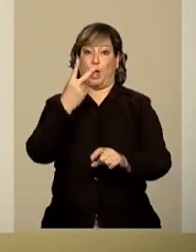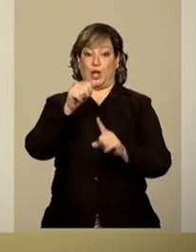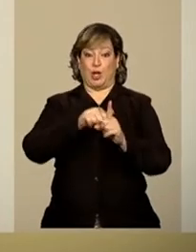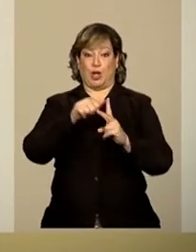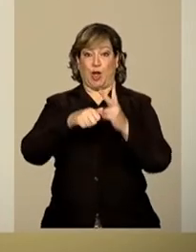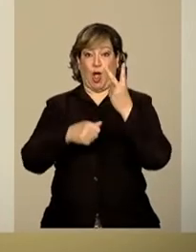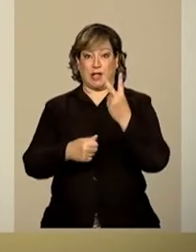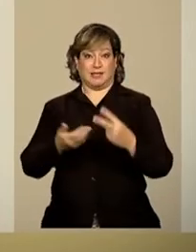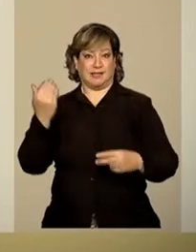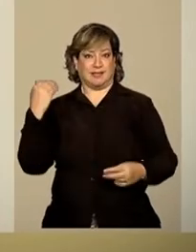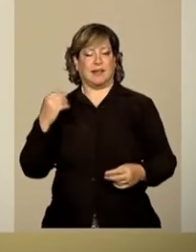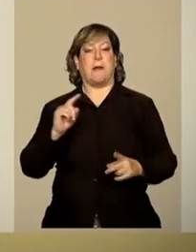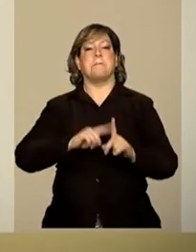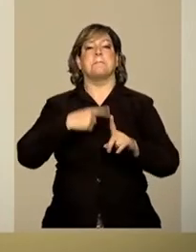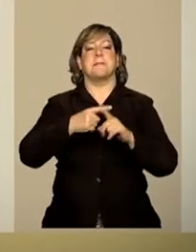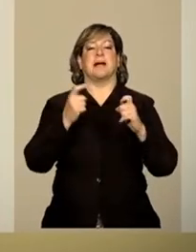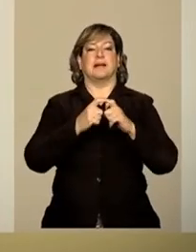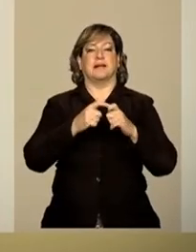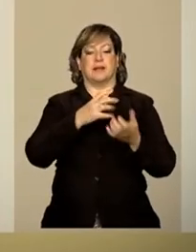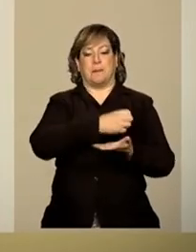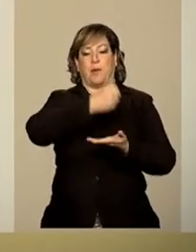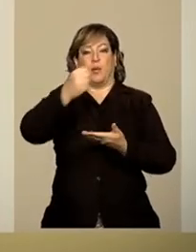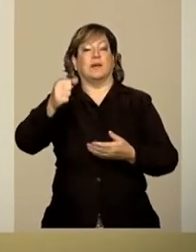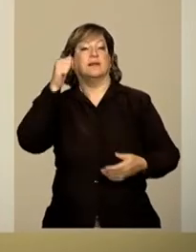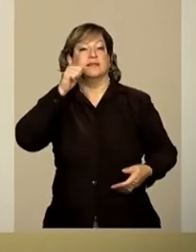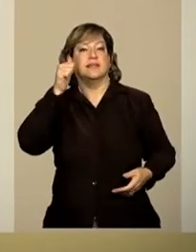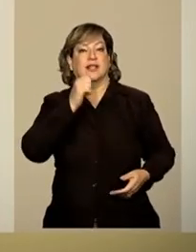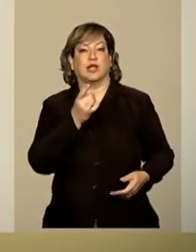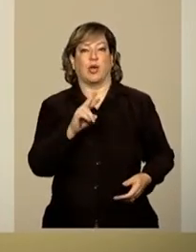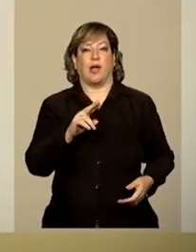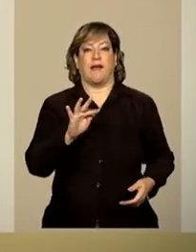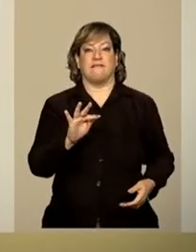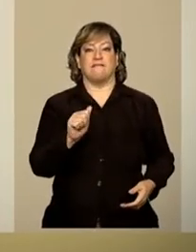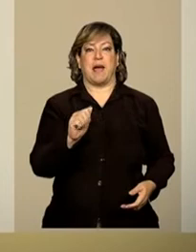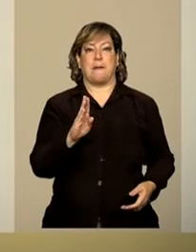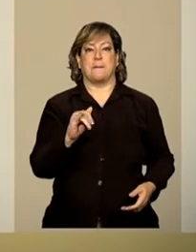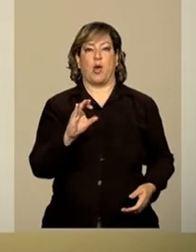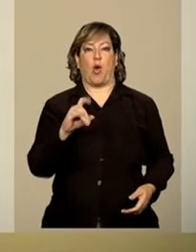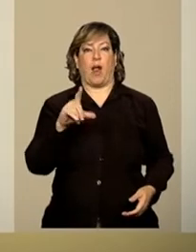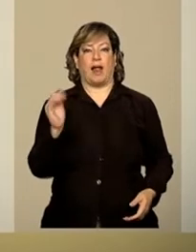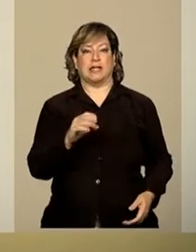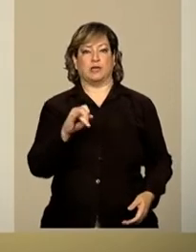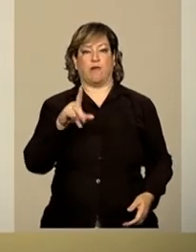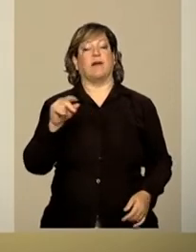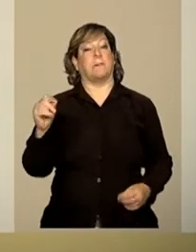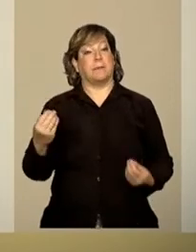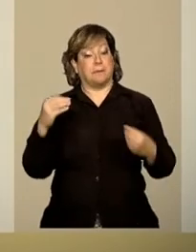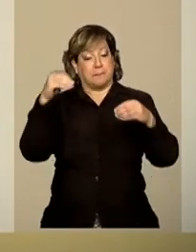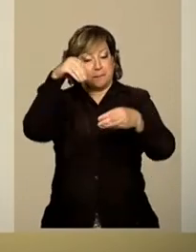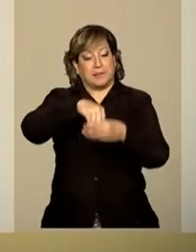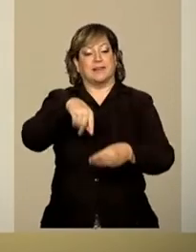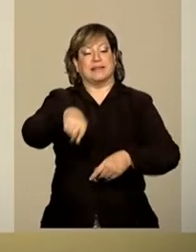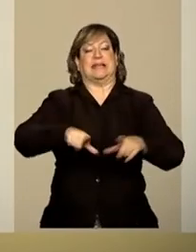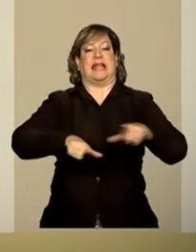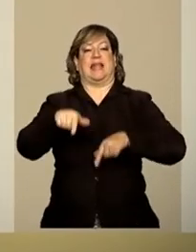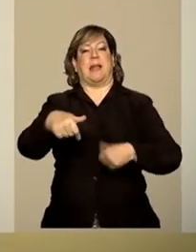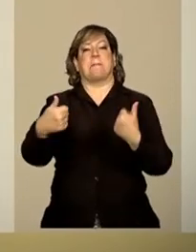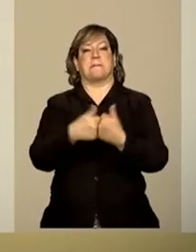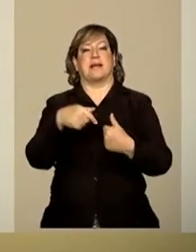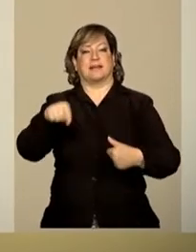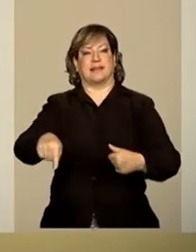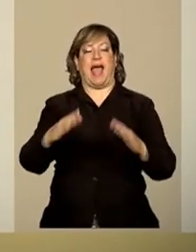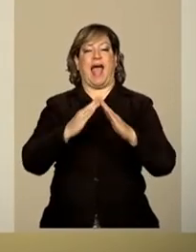o mais médico levou a Doutora Fabiola Silva para atender no posto em frente à casa da dona Laíde